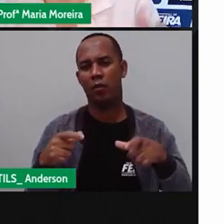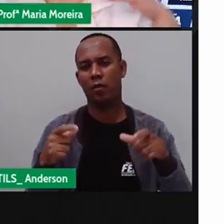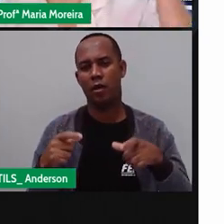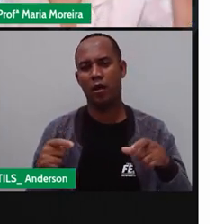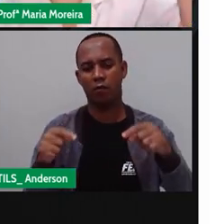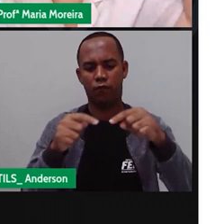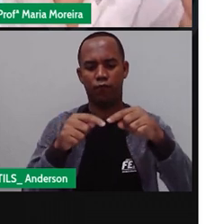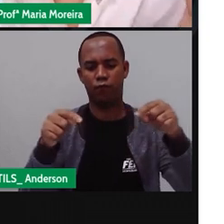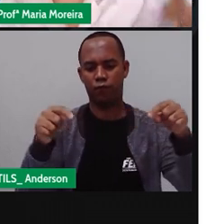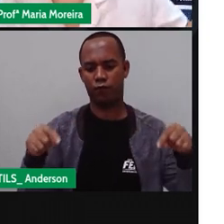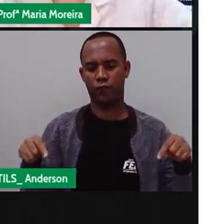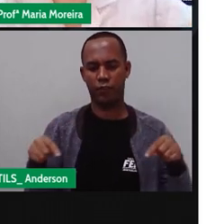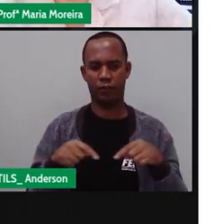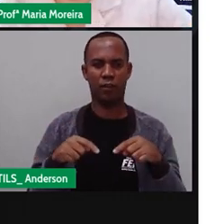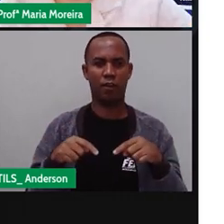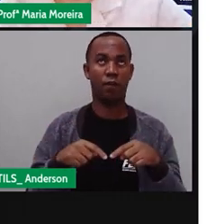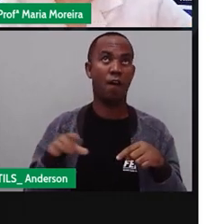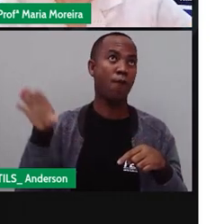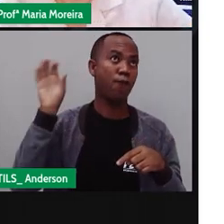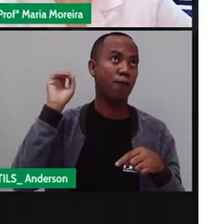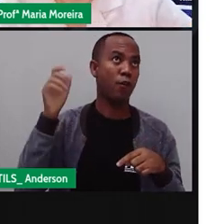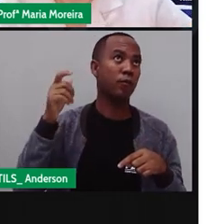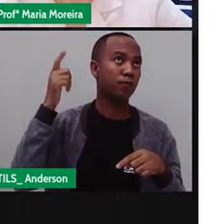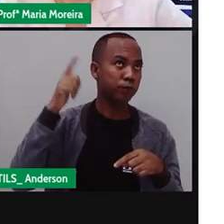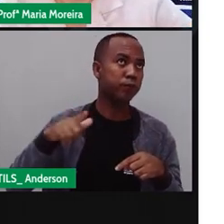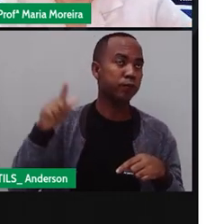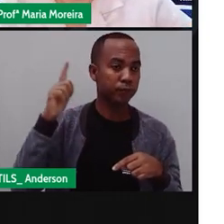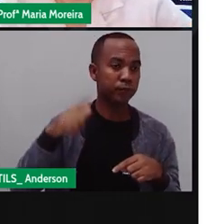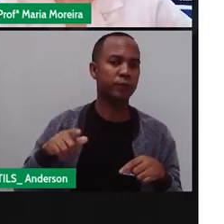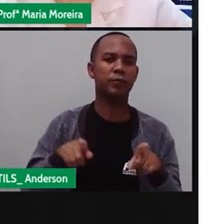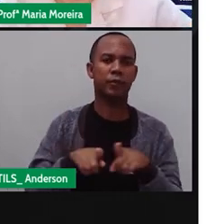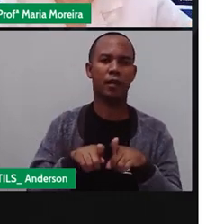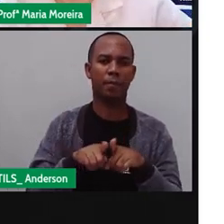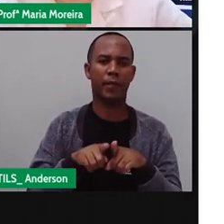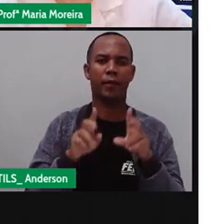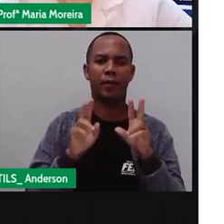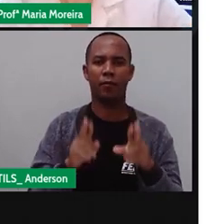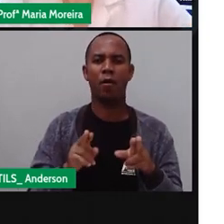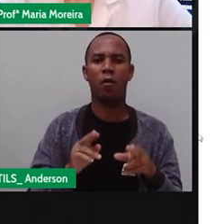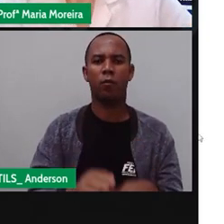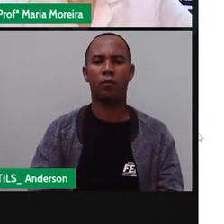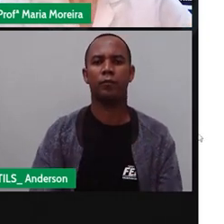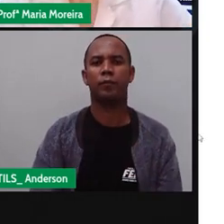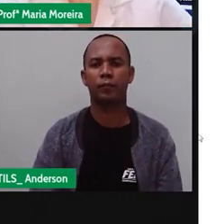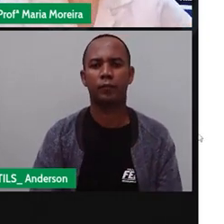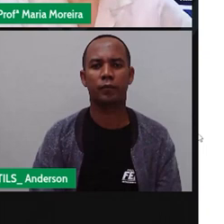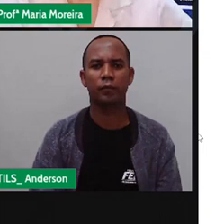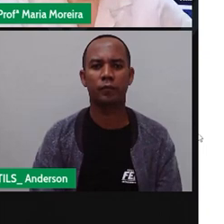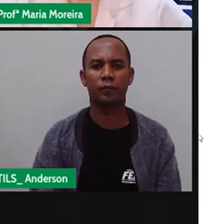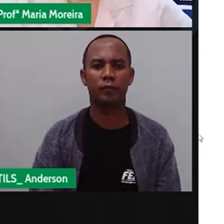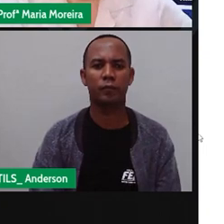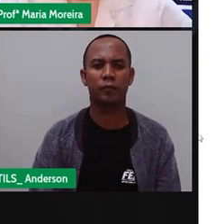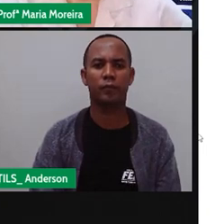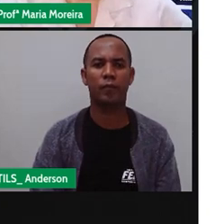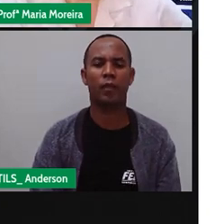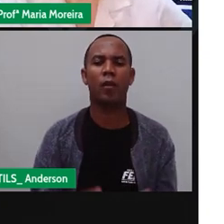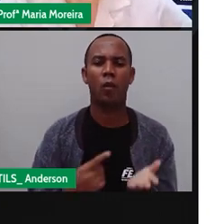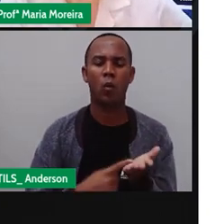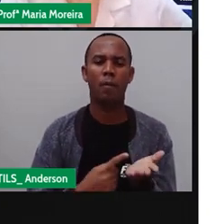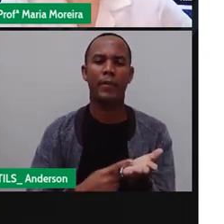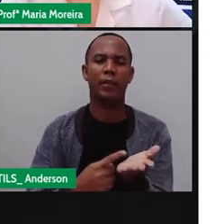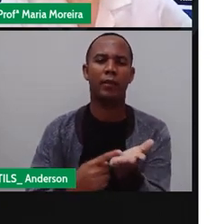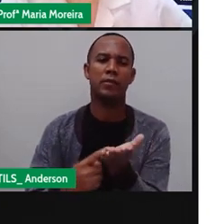fechado e a nossa voz ela fica se repetindo? Pronto, é mais ou menos isso aí. Essas combinações